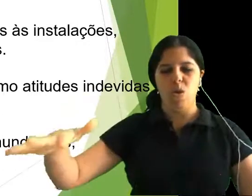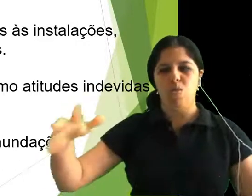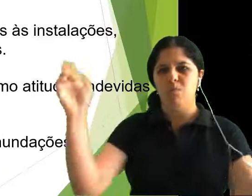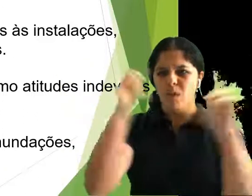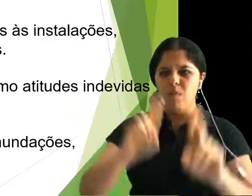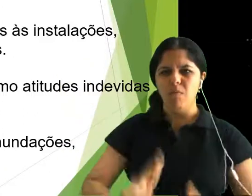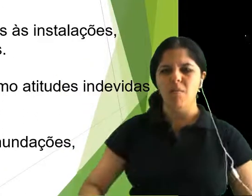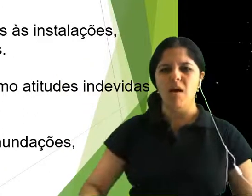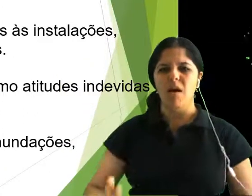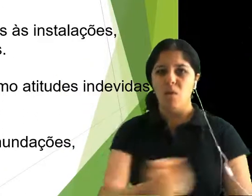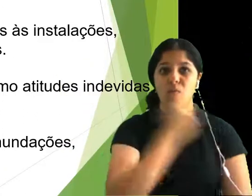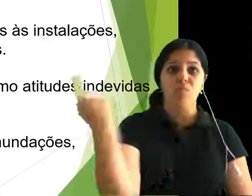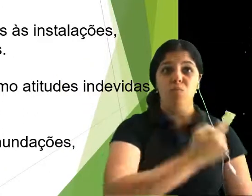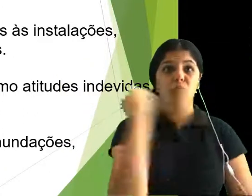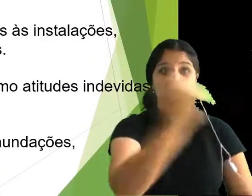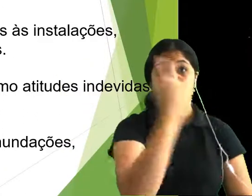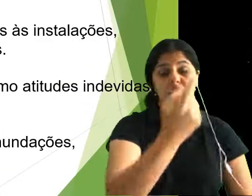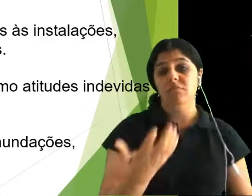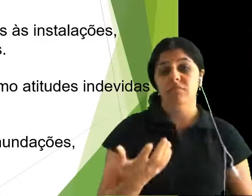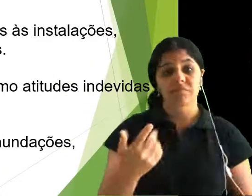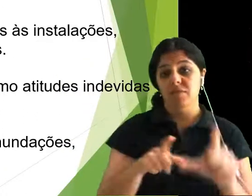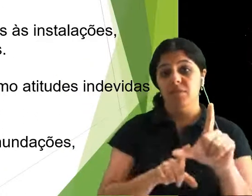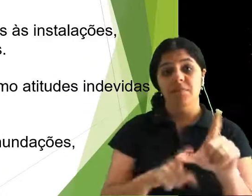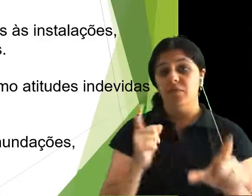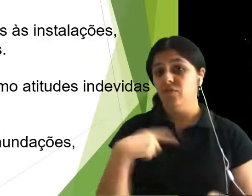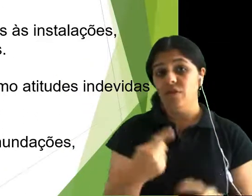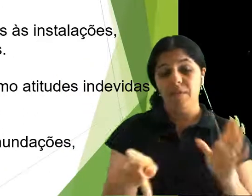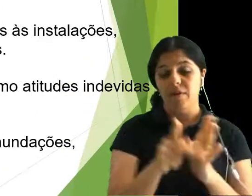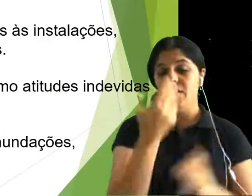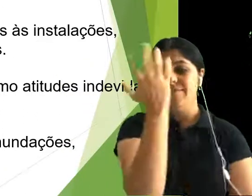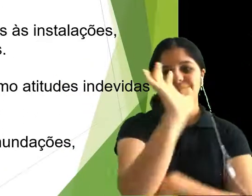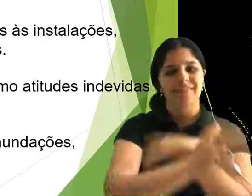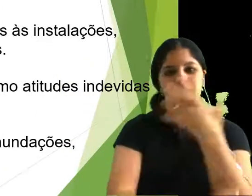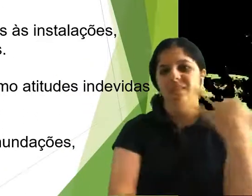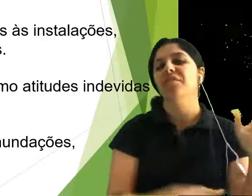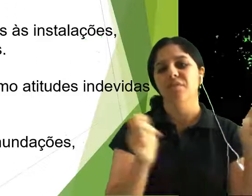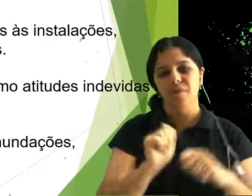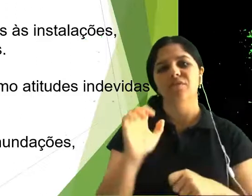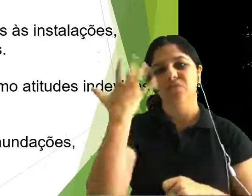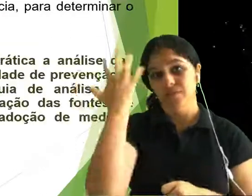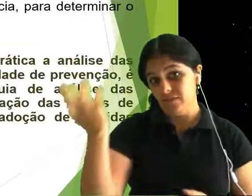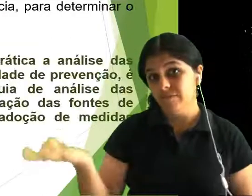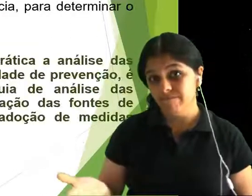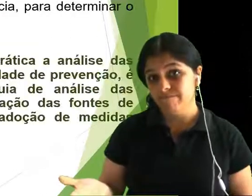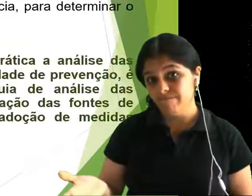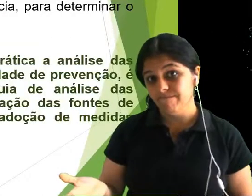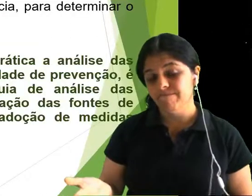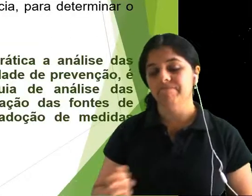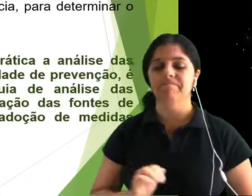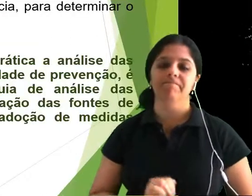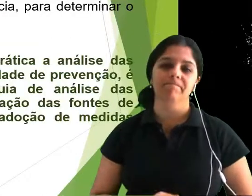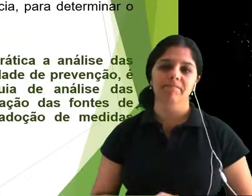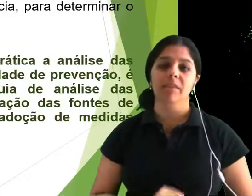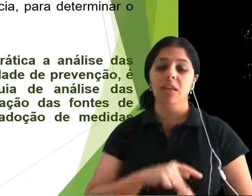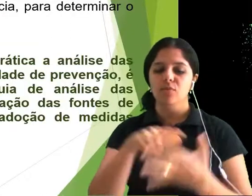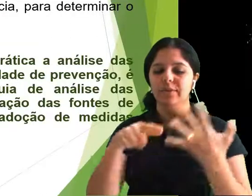tsunamis, terremotos, furacões, que aí não depende da gente, né? É da natureza mesmo que pode acontecer.